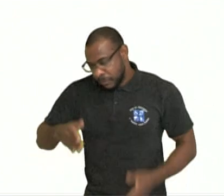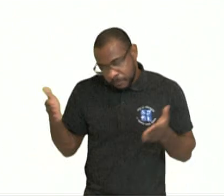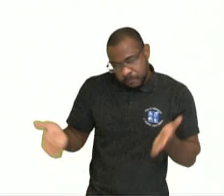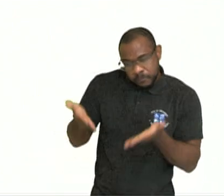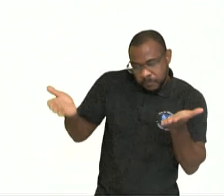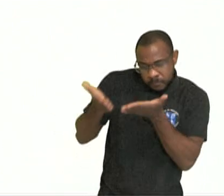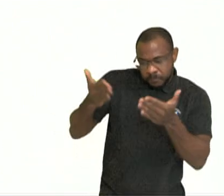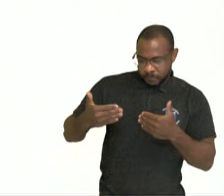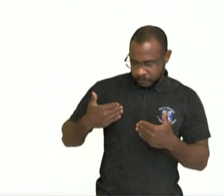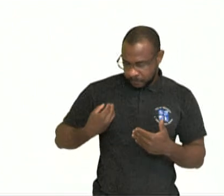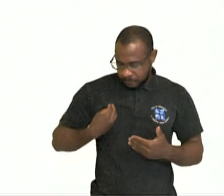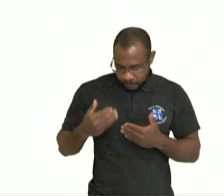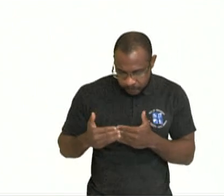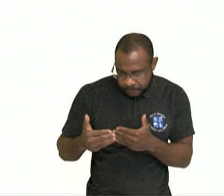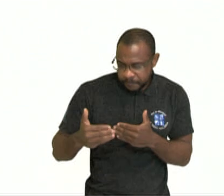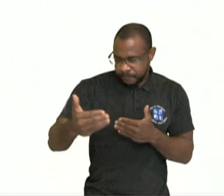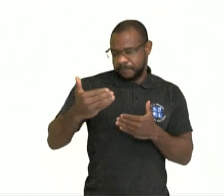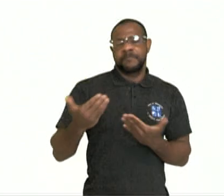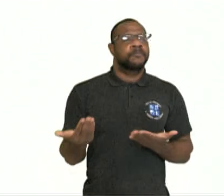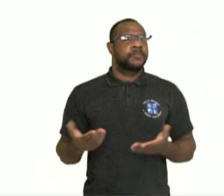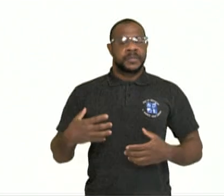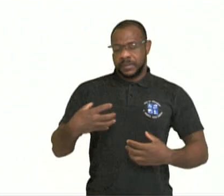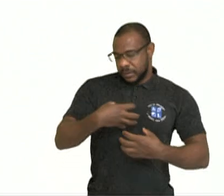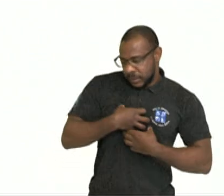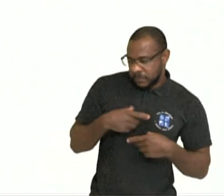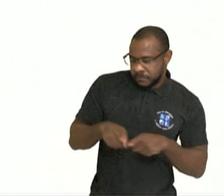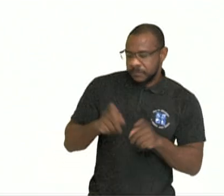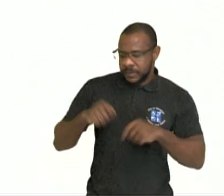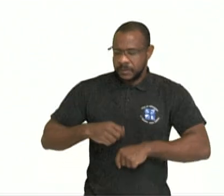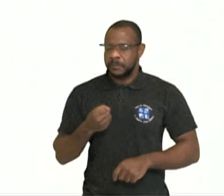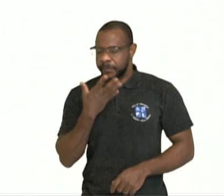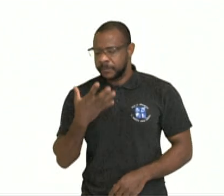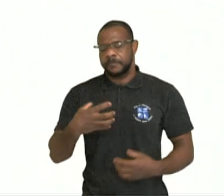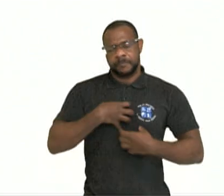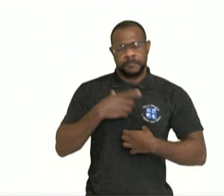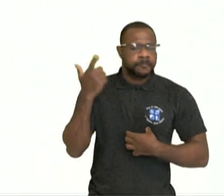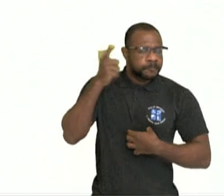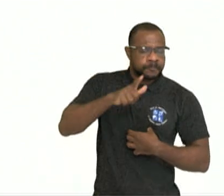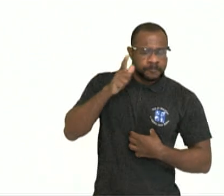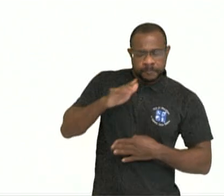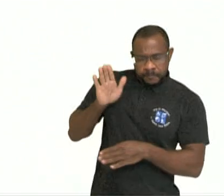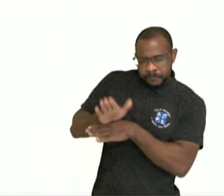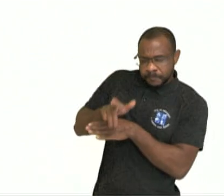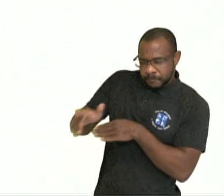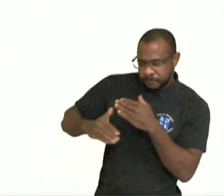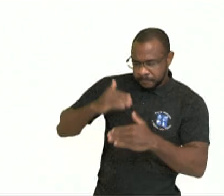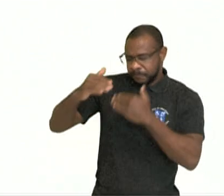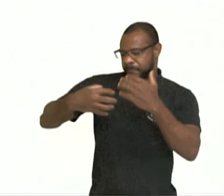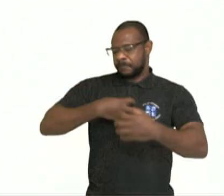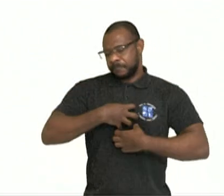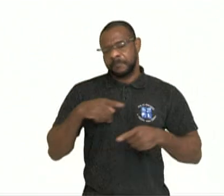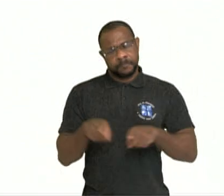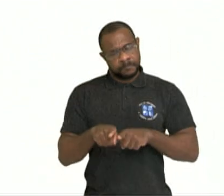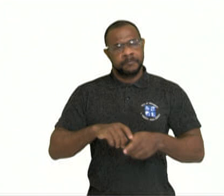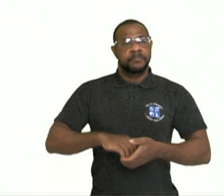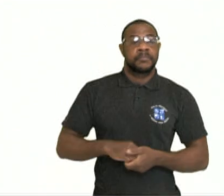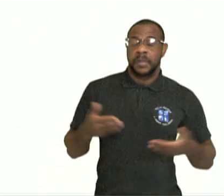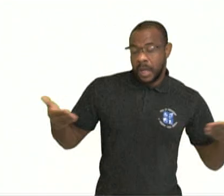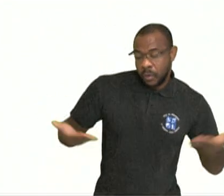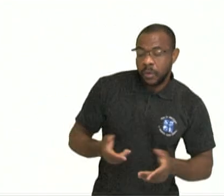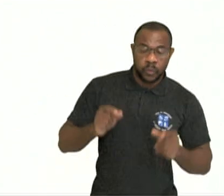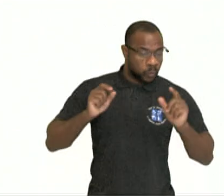muito tempo e que, de alguma forma, tenham dado sentido e tenham feito sentir alguma coisa.